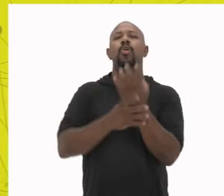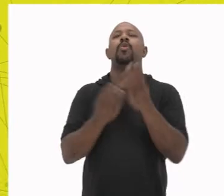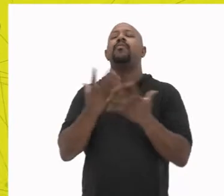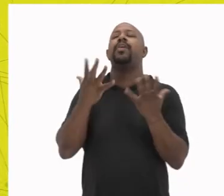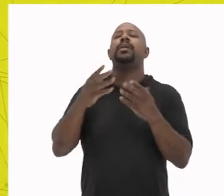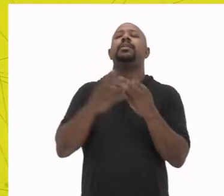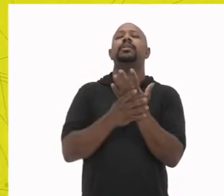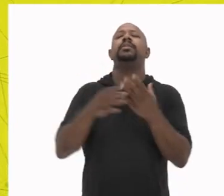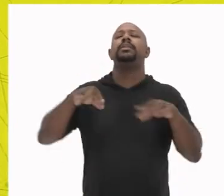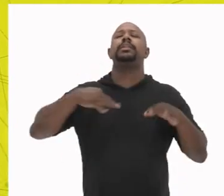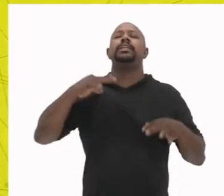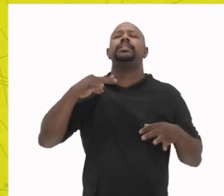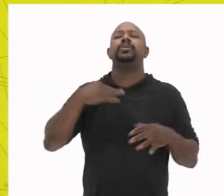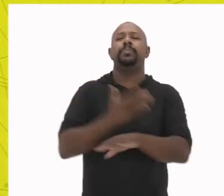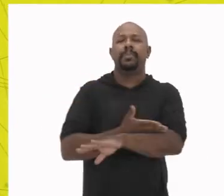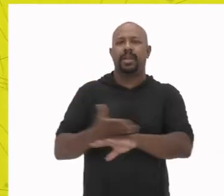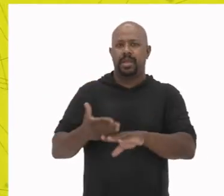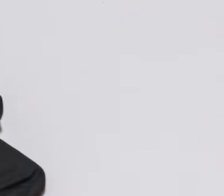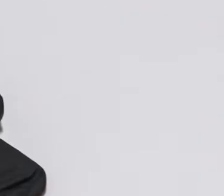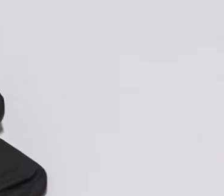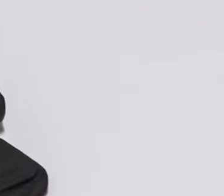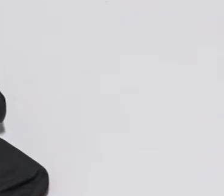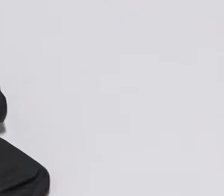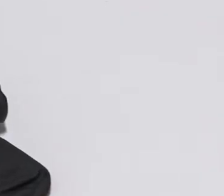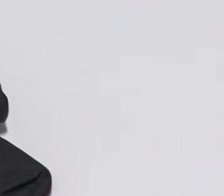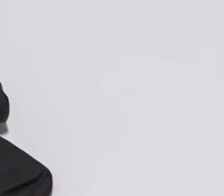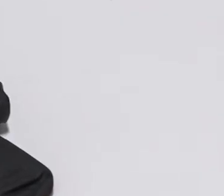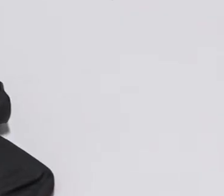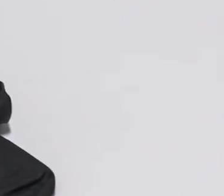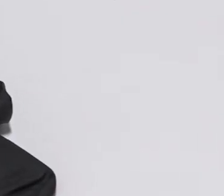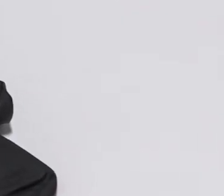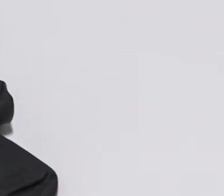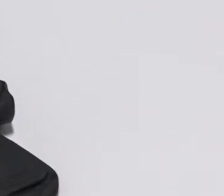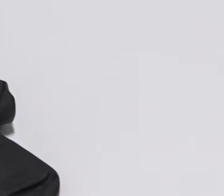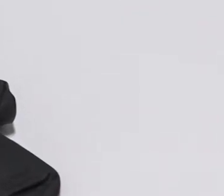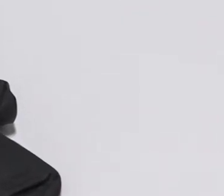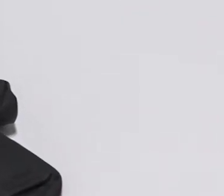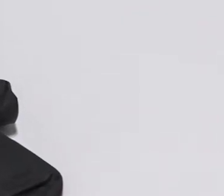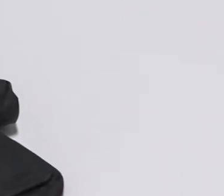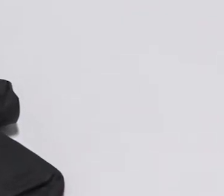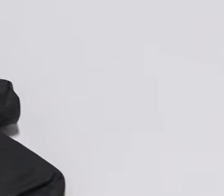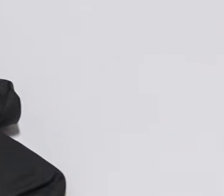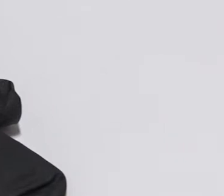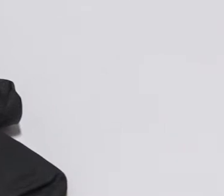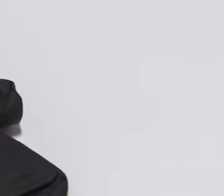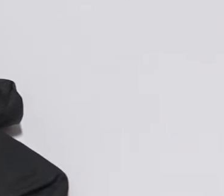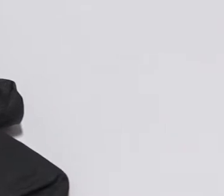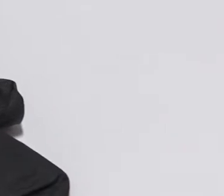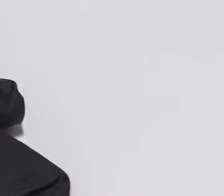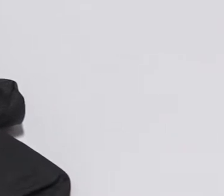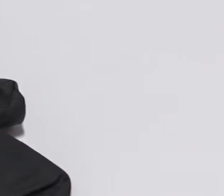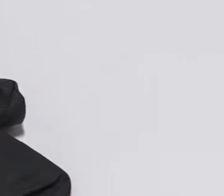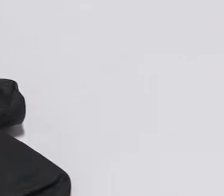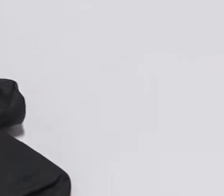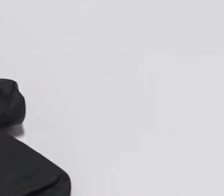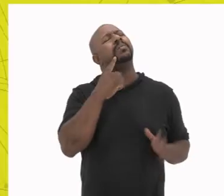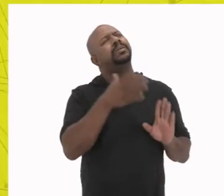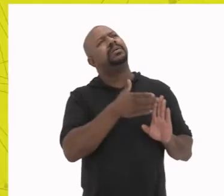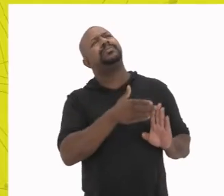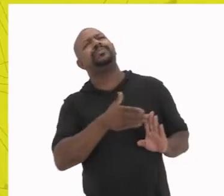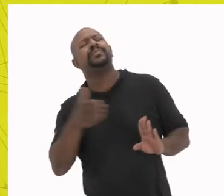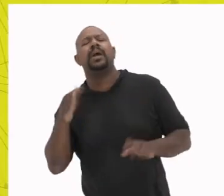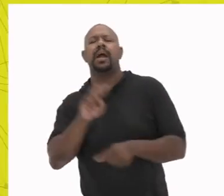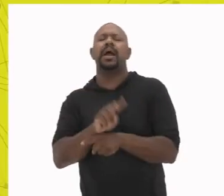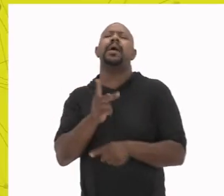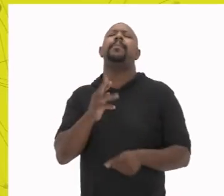emolduradas, usar luva de tecido branca. Uma luva de tecido branca sobre outra de látex preta. Mas